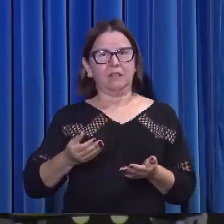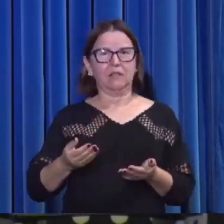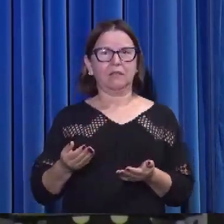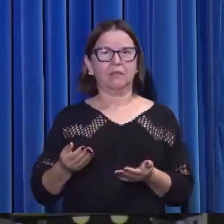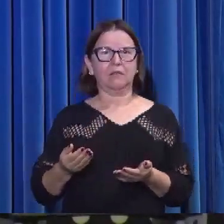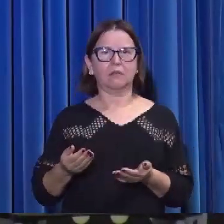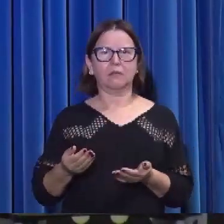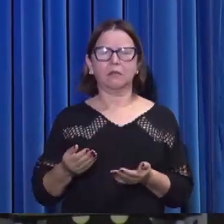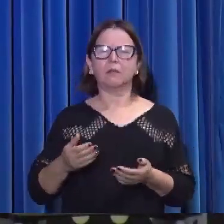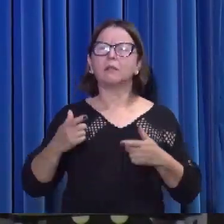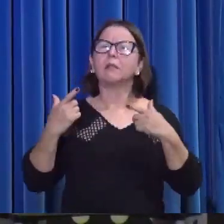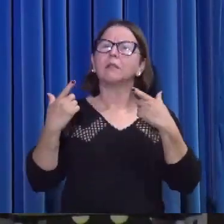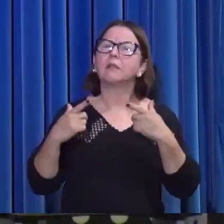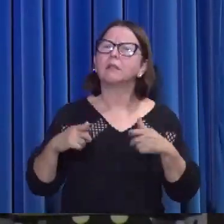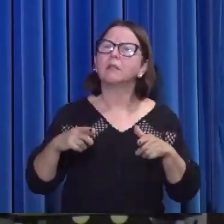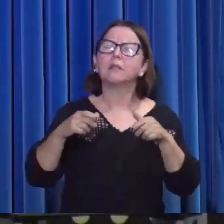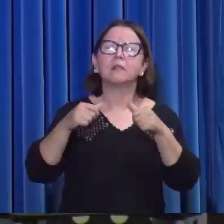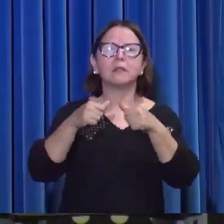Aonde que está?